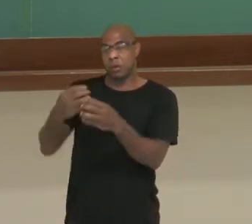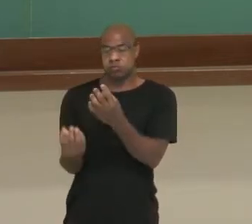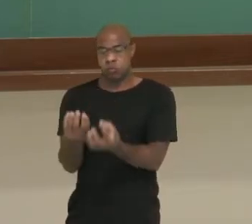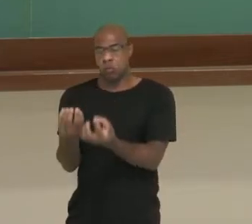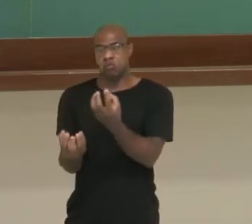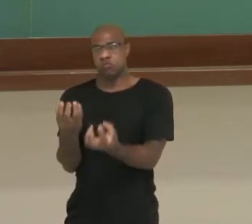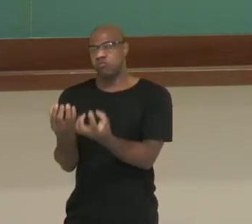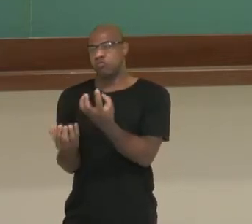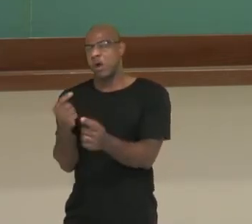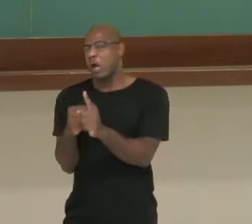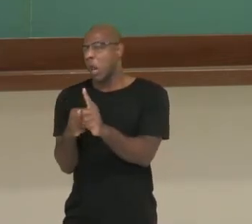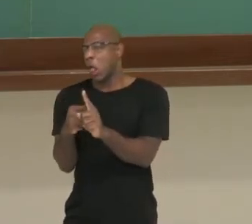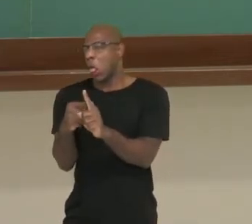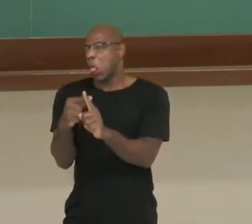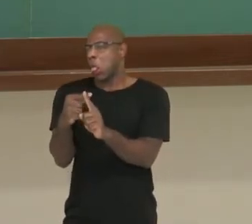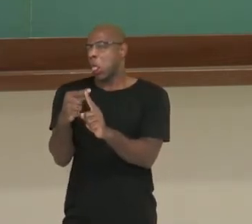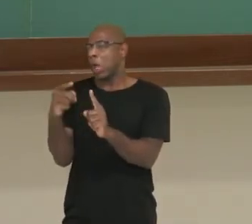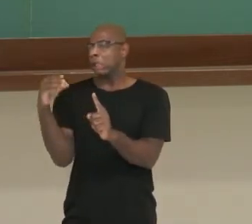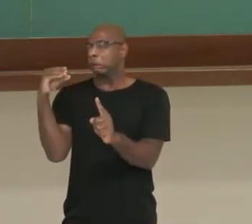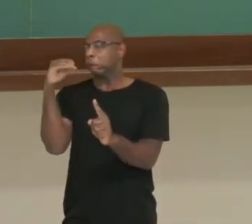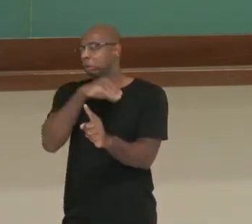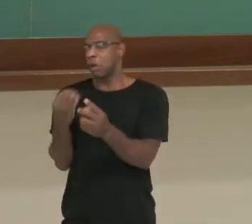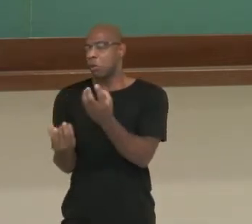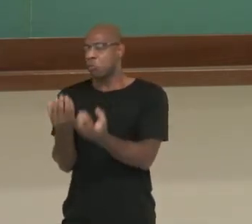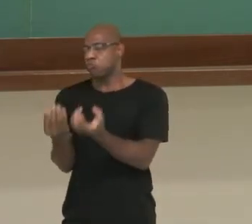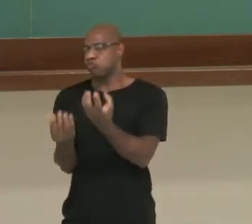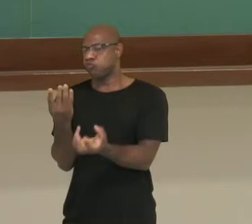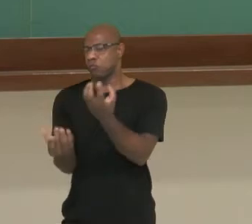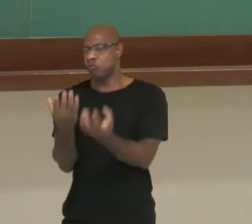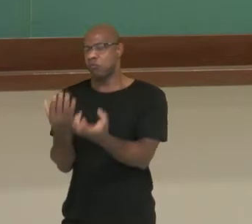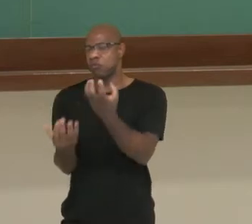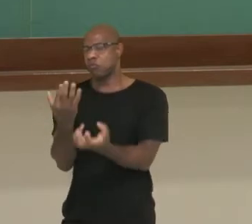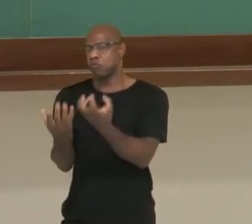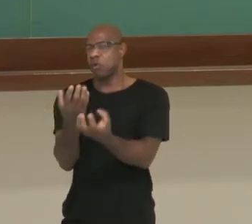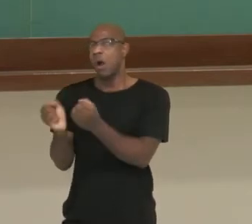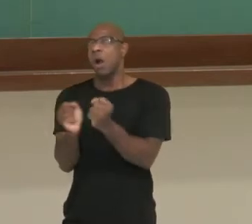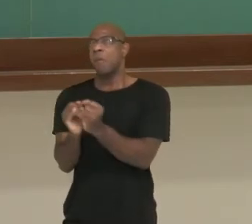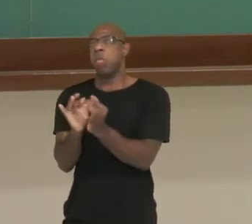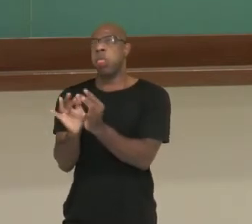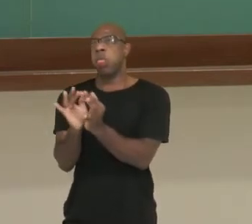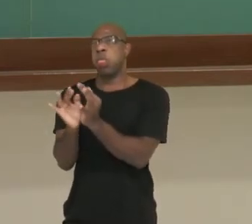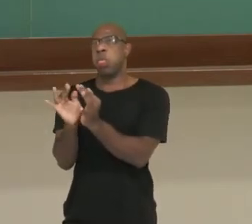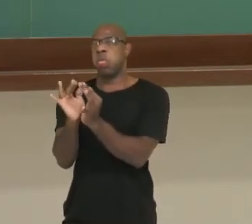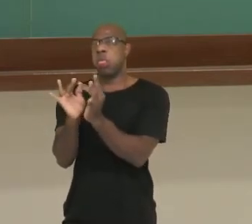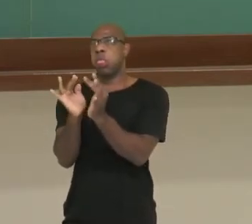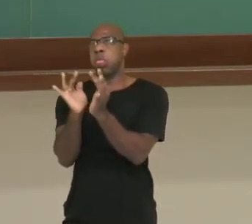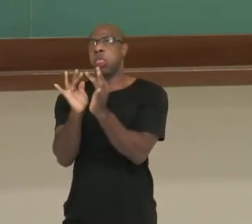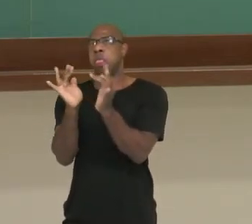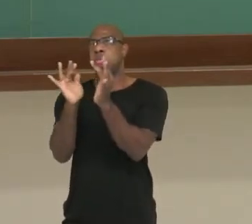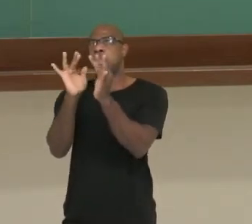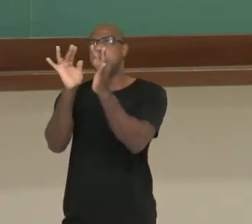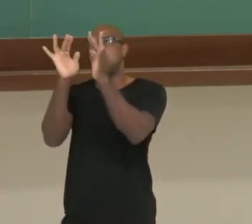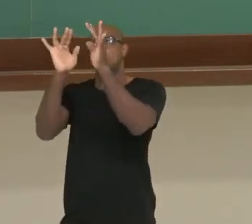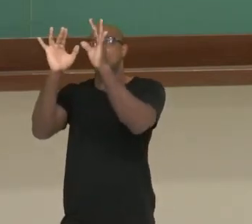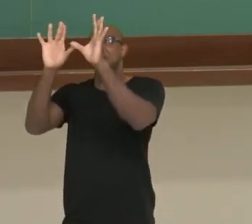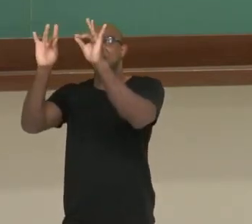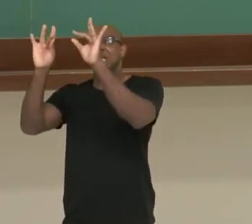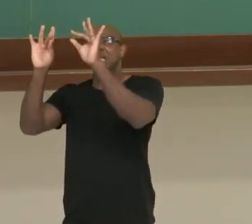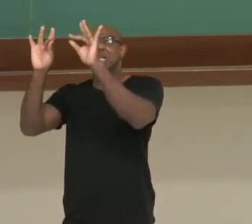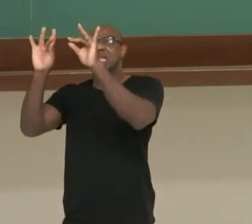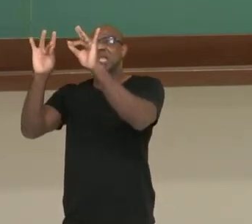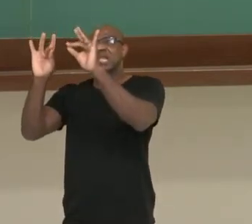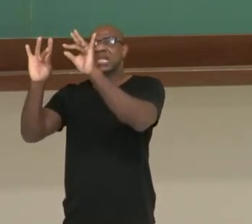a temperaturas bastante altas, e aí a partir do momento que ele evapora, quando ele retorna ao estado líquido, nós temos